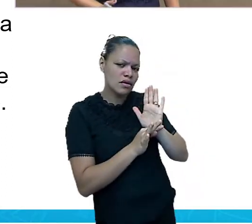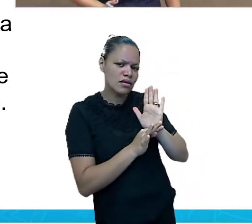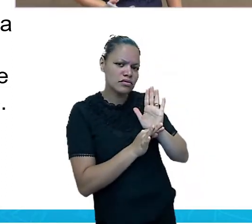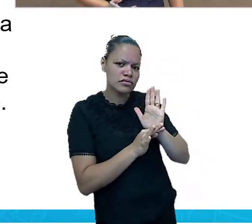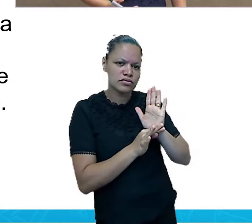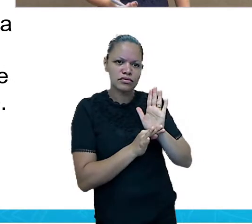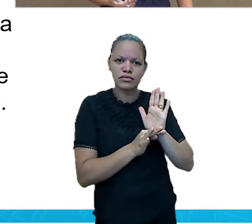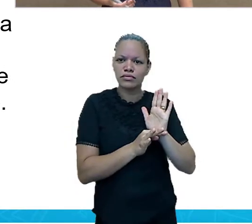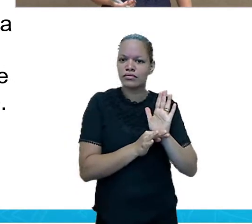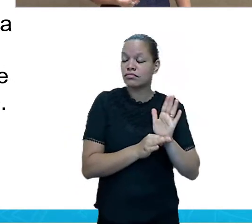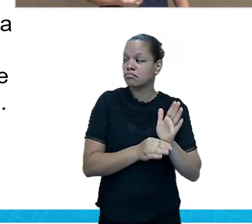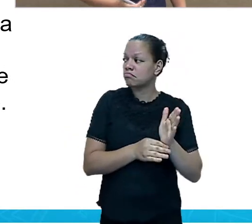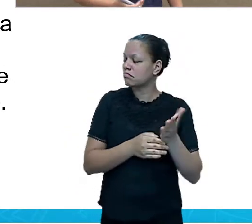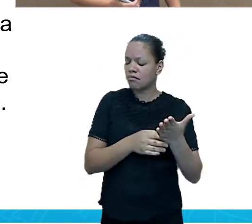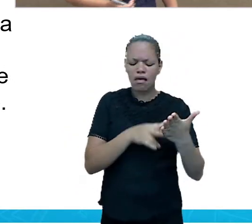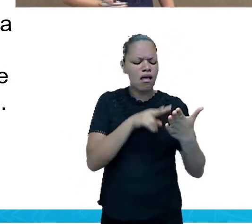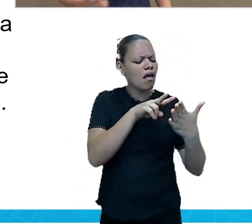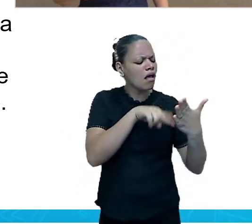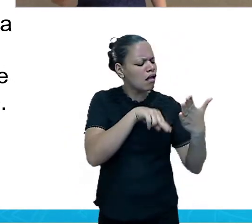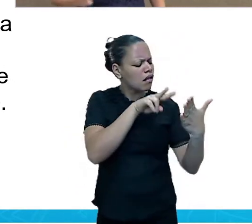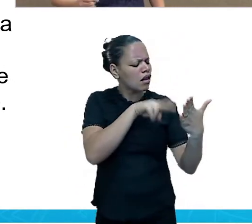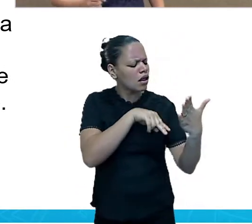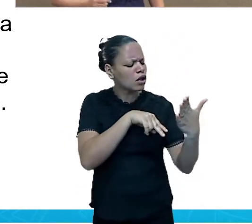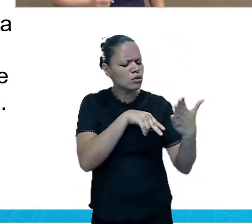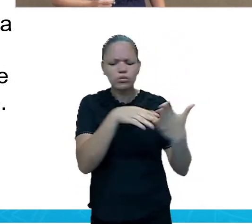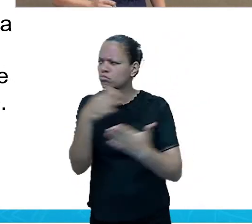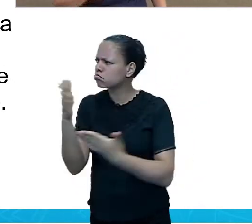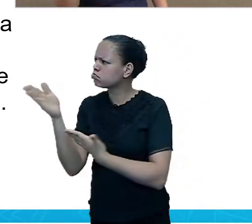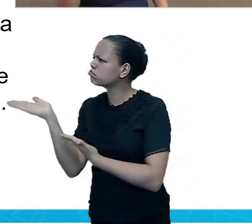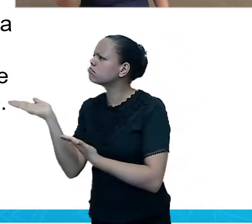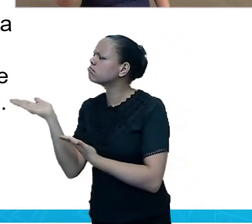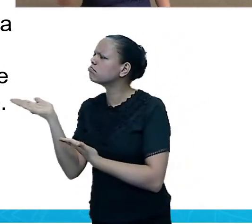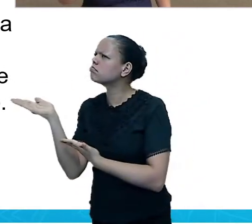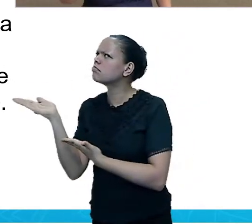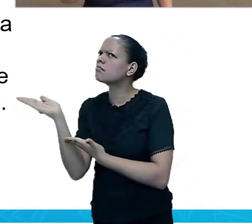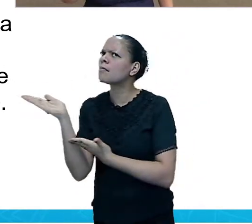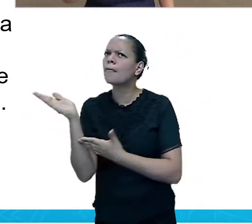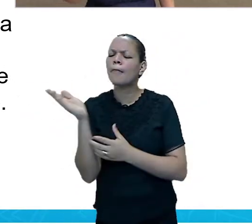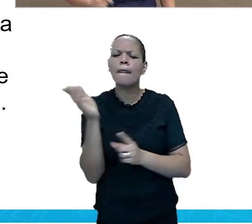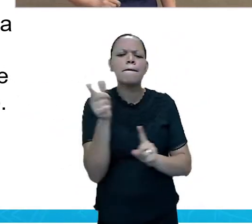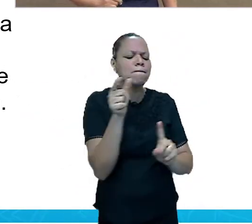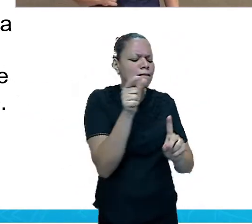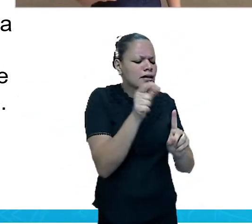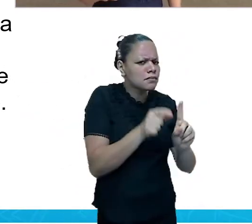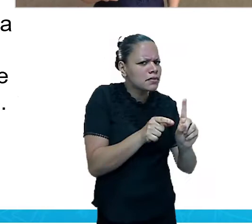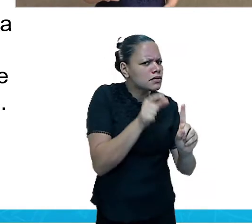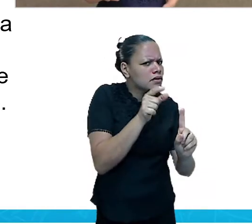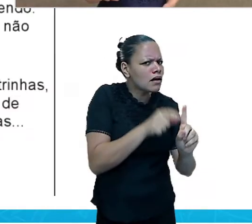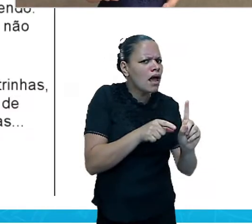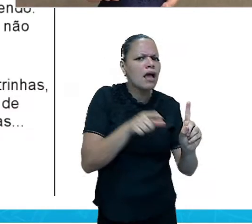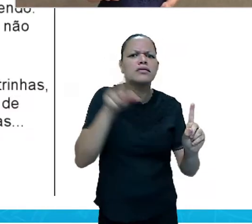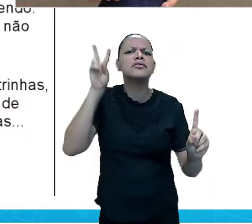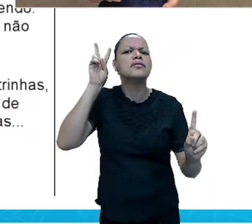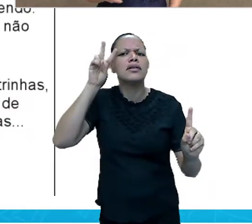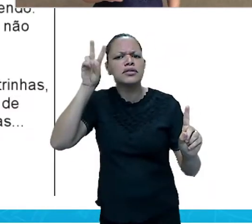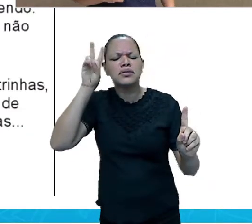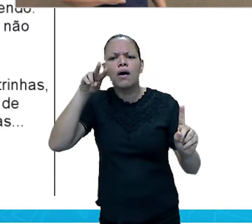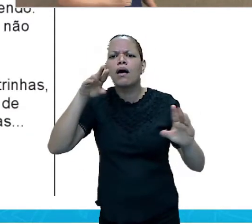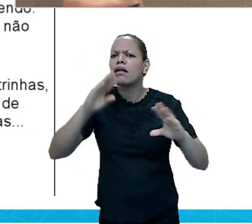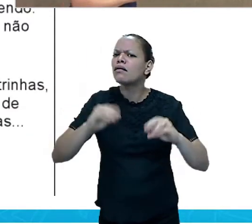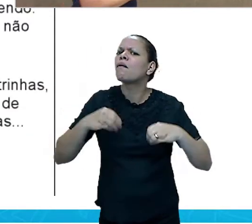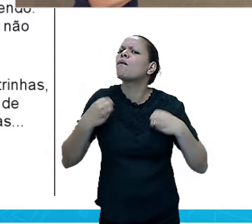de fazer. Quais são os personagens da história? Voltando lá